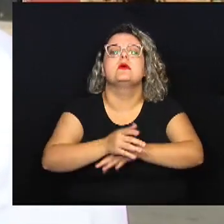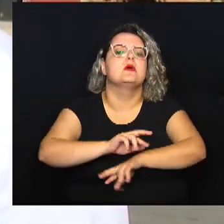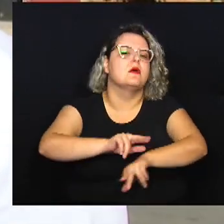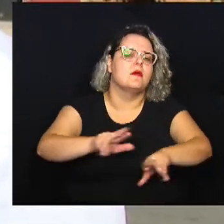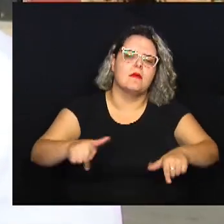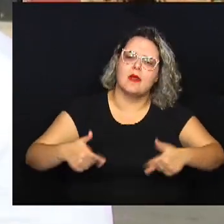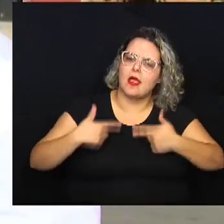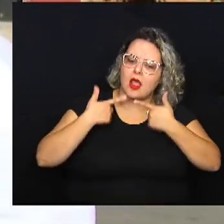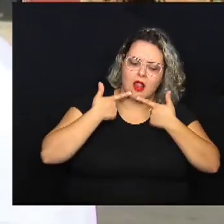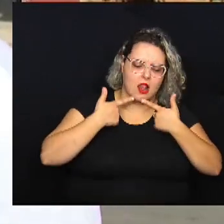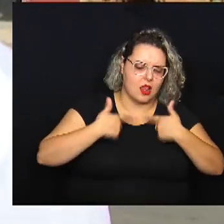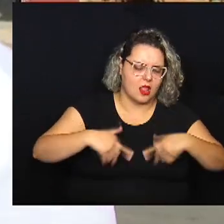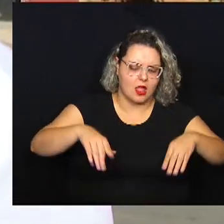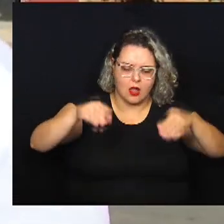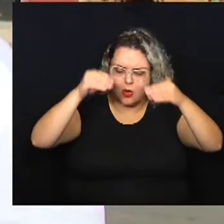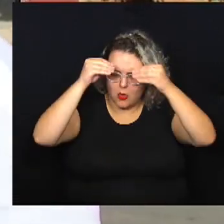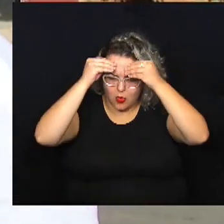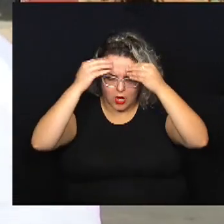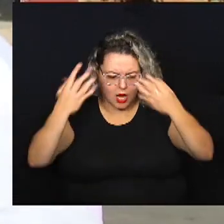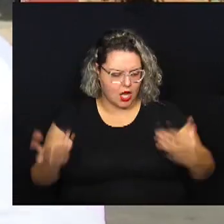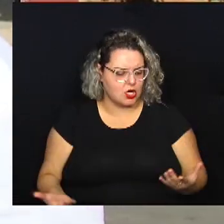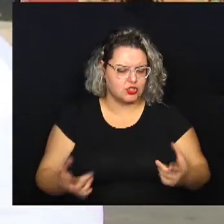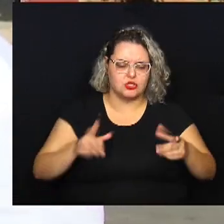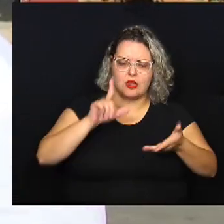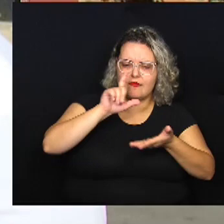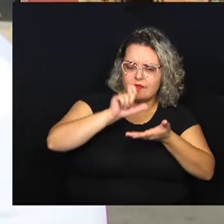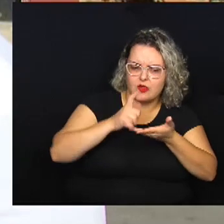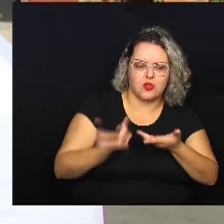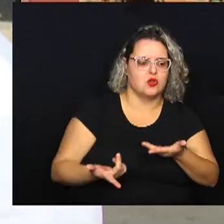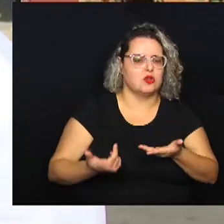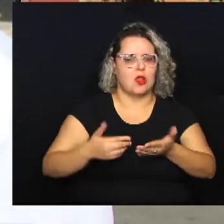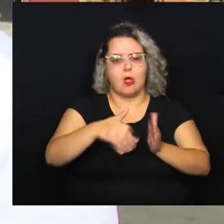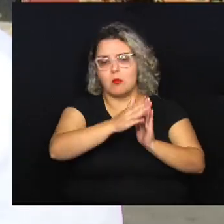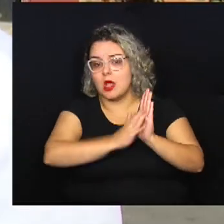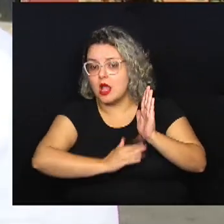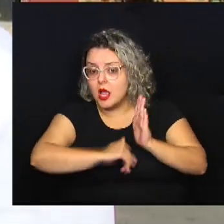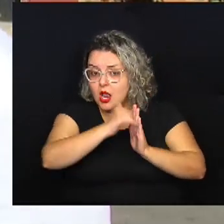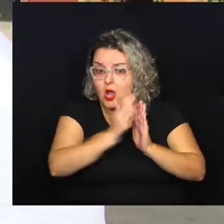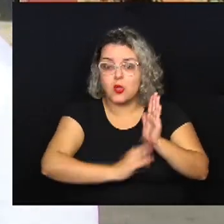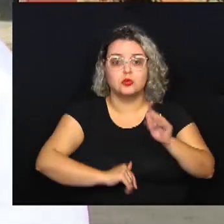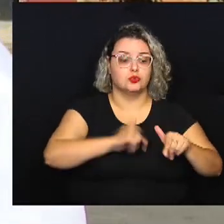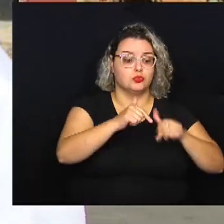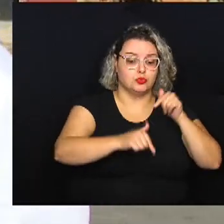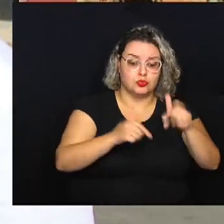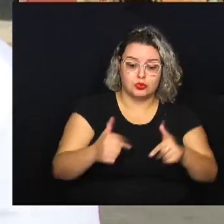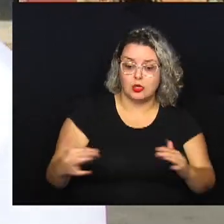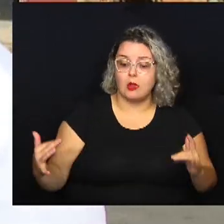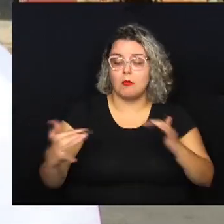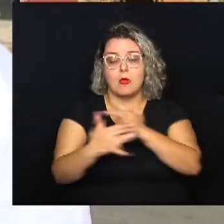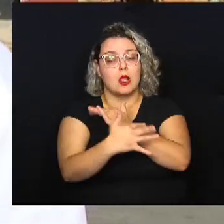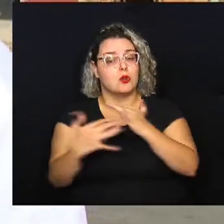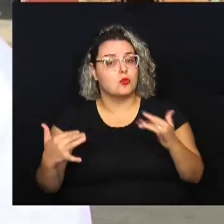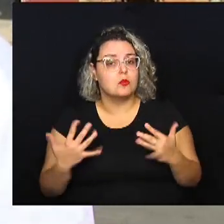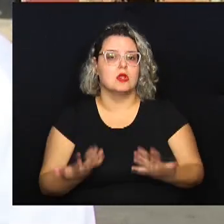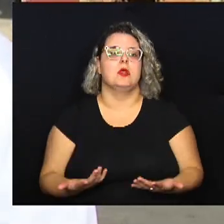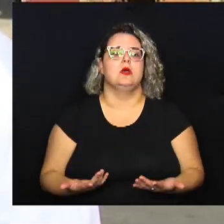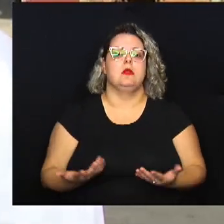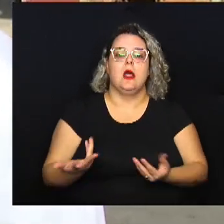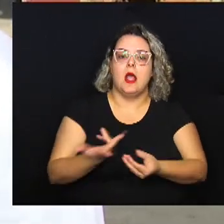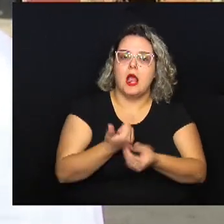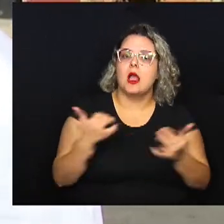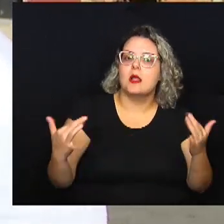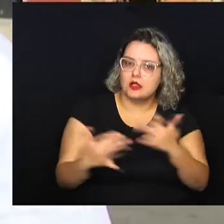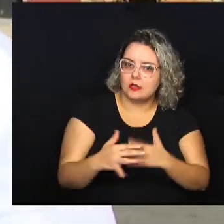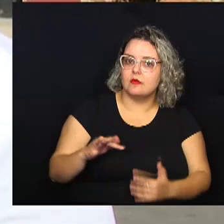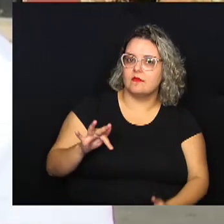linguagens, a linguagem da fotografia, da pintura, do trabalho urbano, né, da arte urbana, como o Fernando Tosco nos